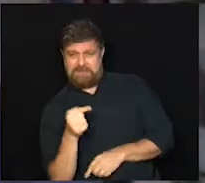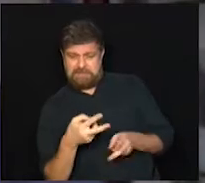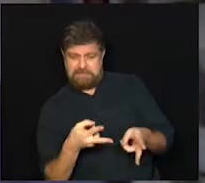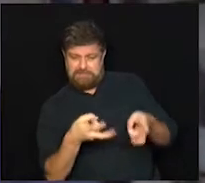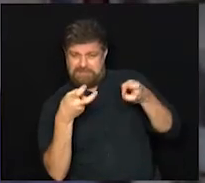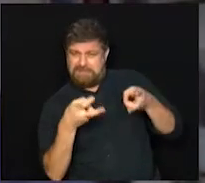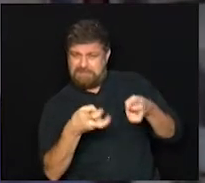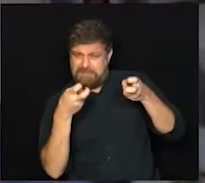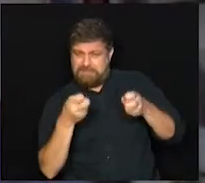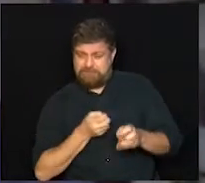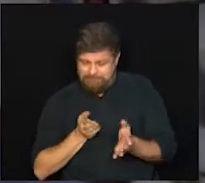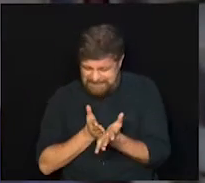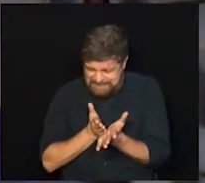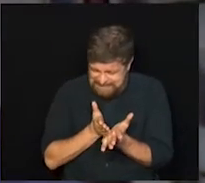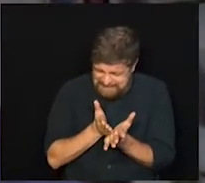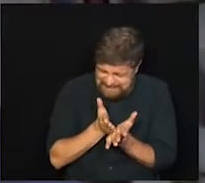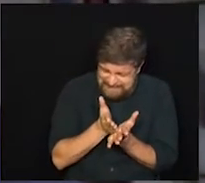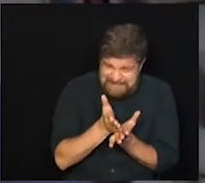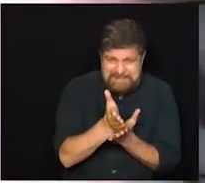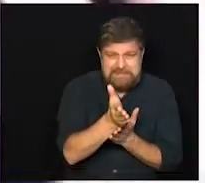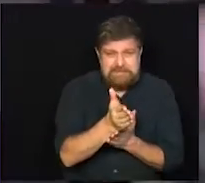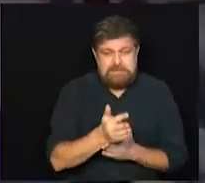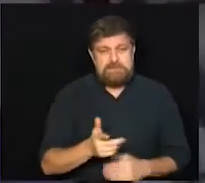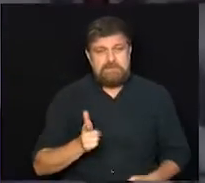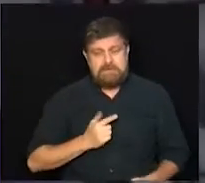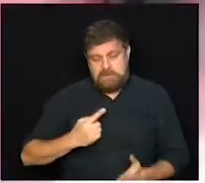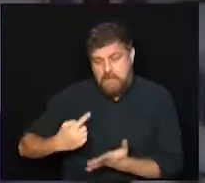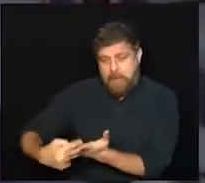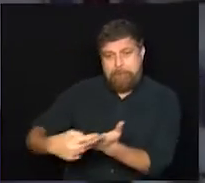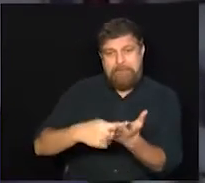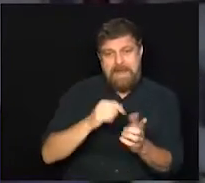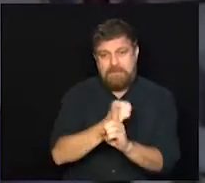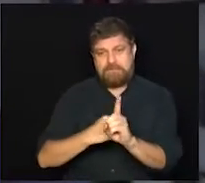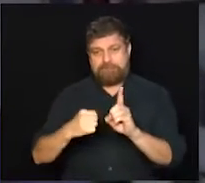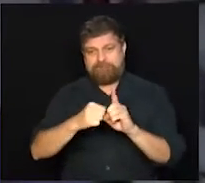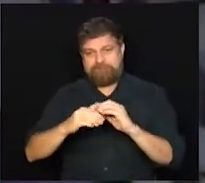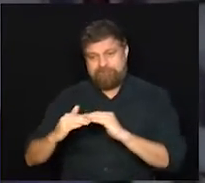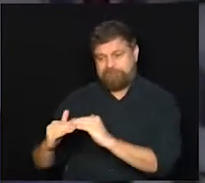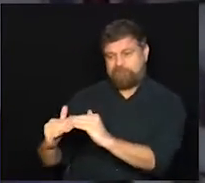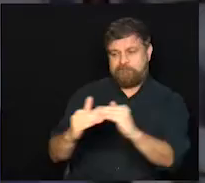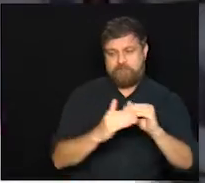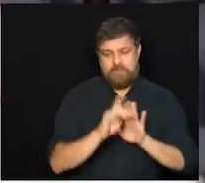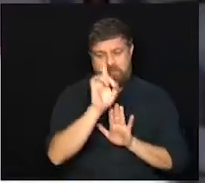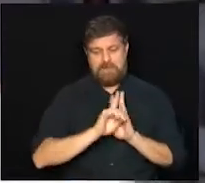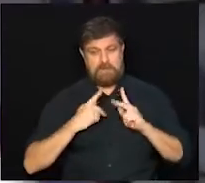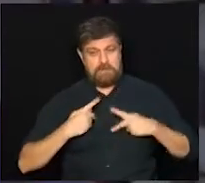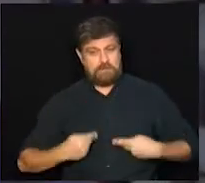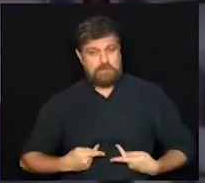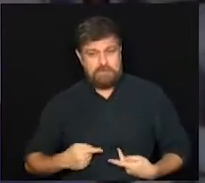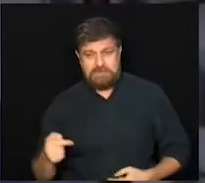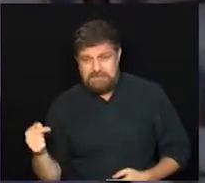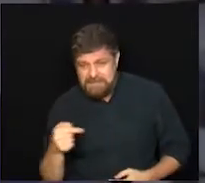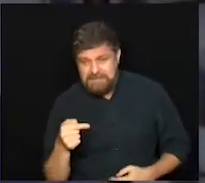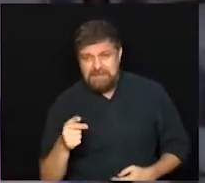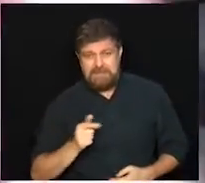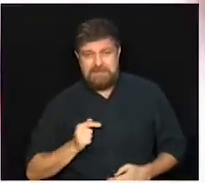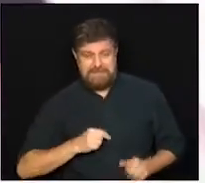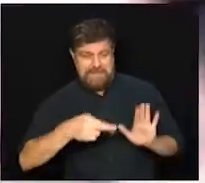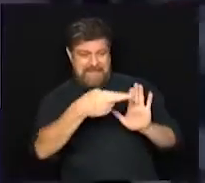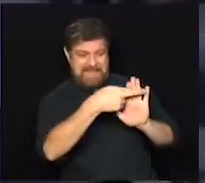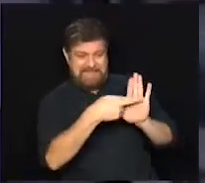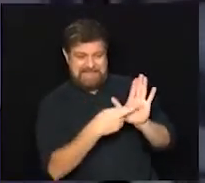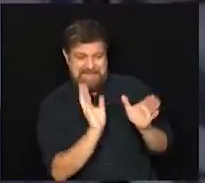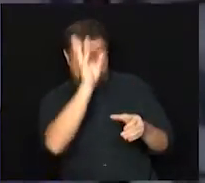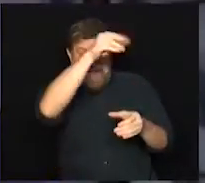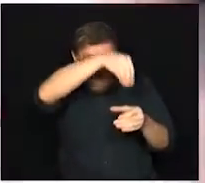perseguir, né, pactos civilizatórios de direitos humanos no seu regimento